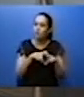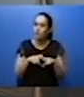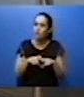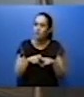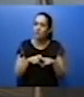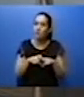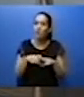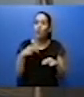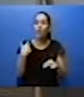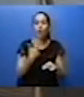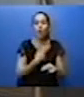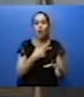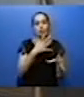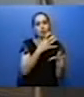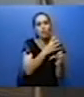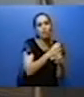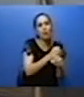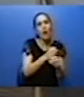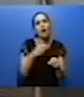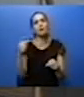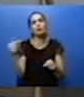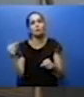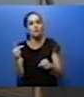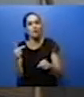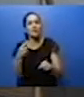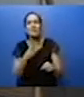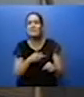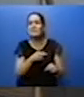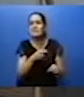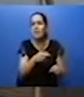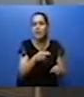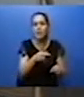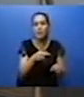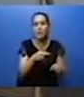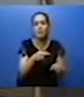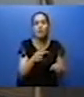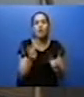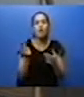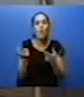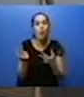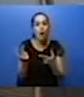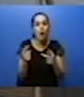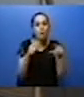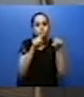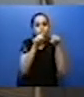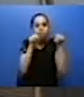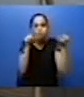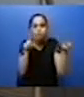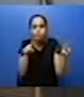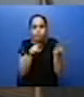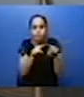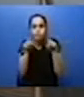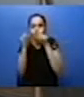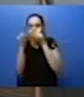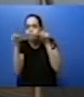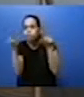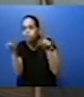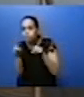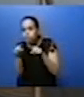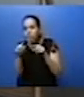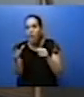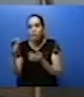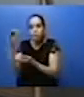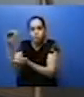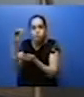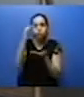a gente sempre vai operar com partes do mesmo tamanho que que significa